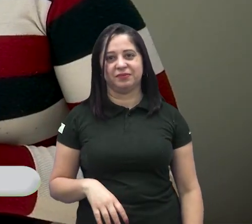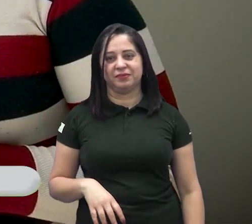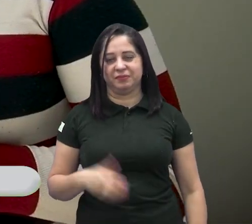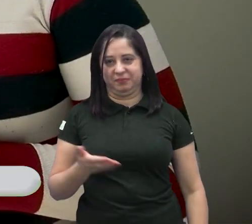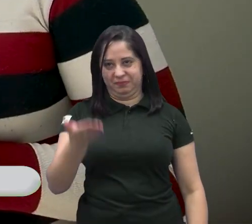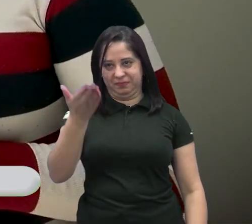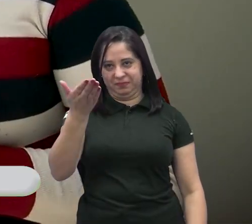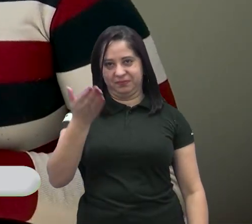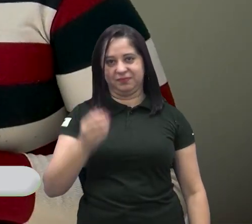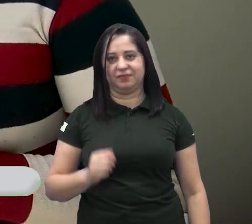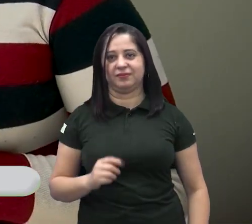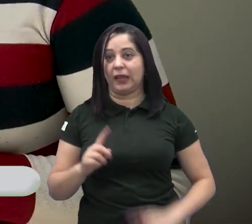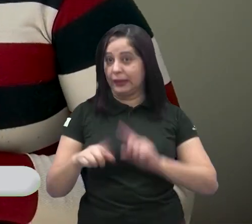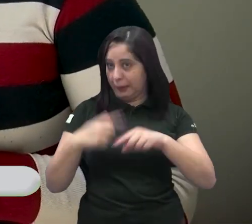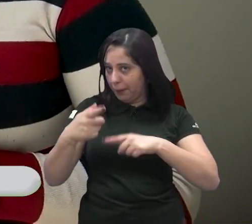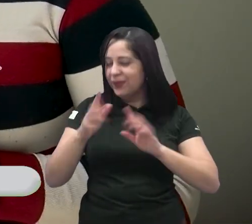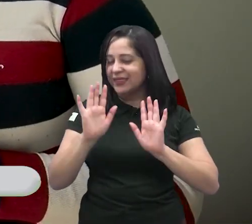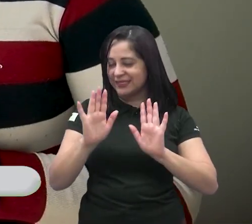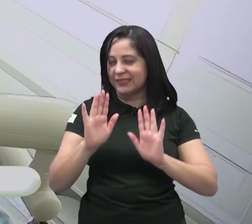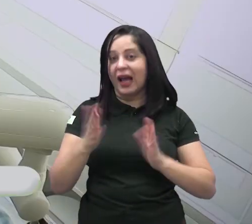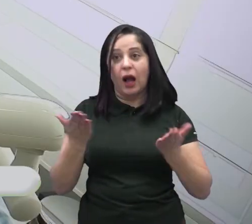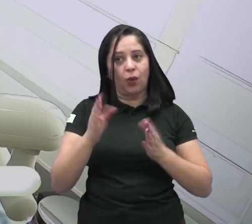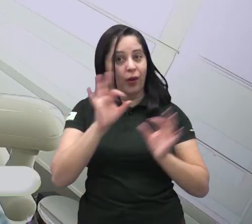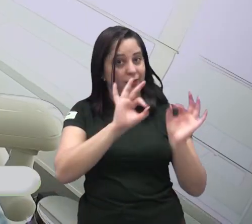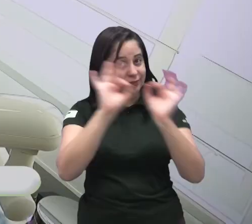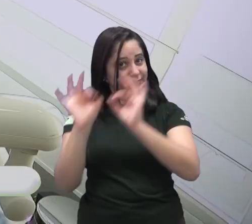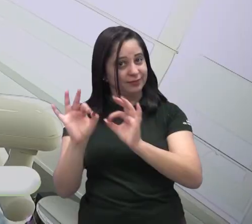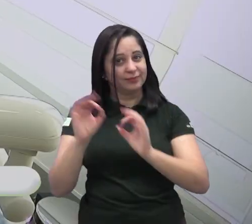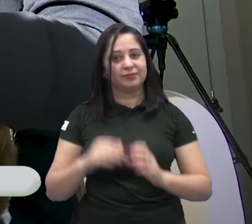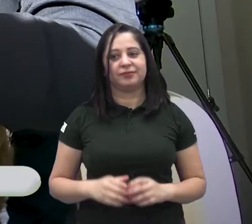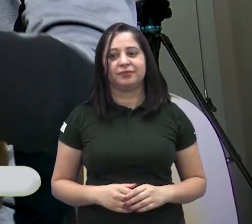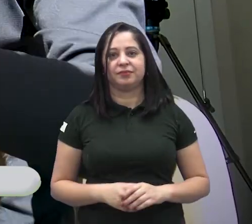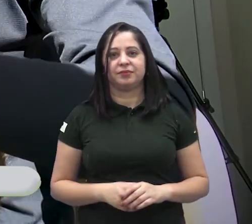você no estúdio depois dessas imagens desse procedimento.